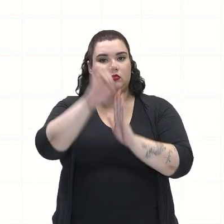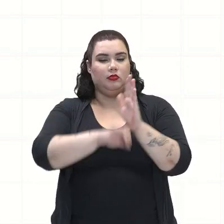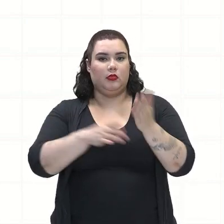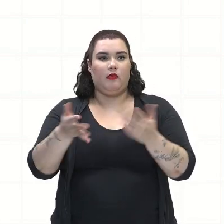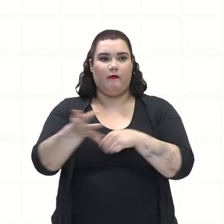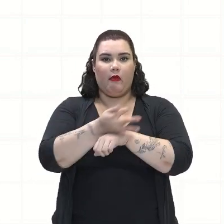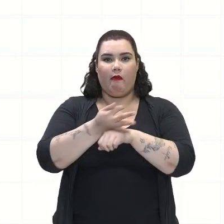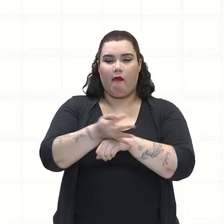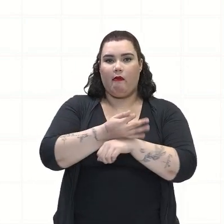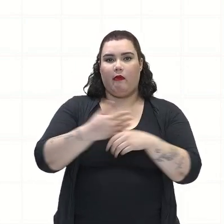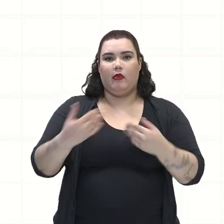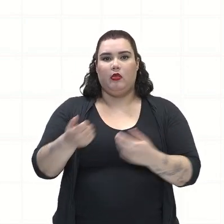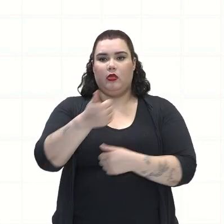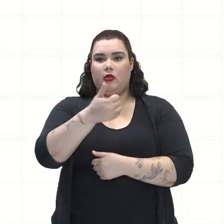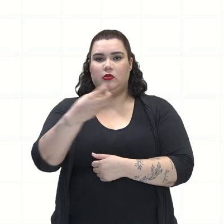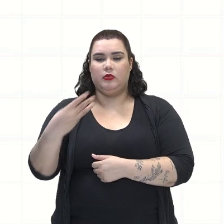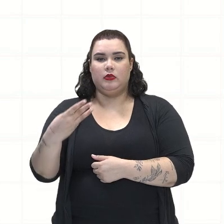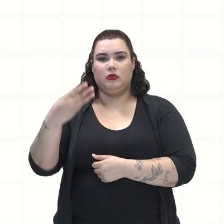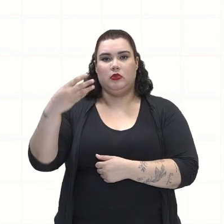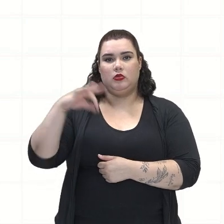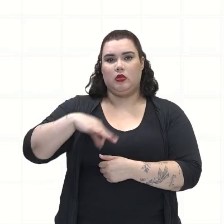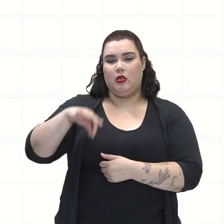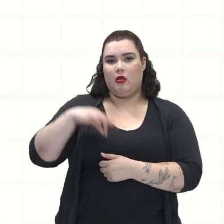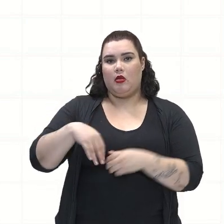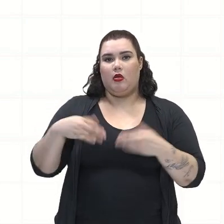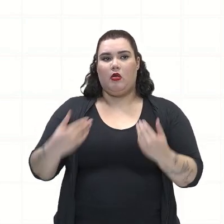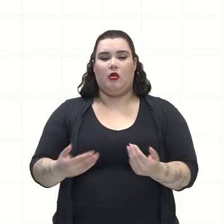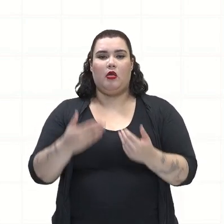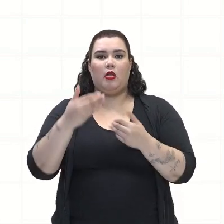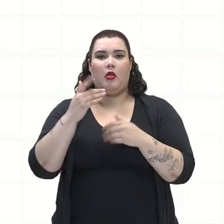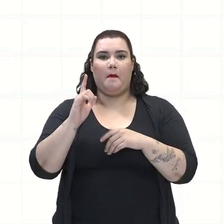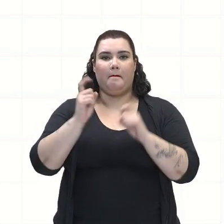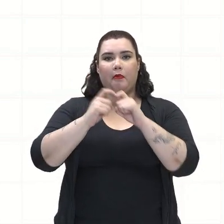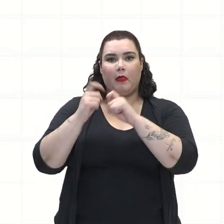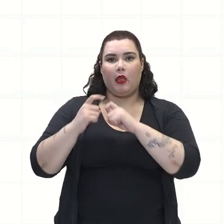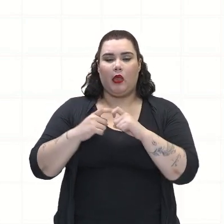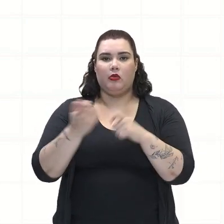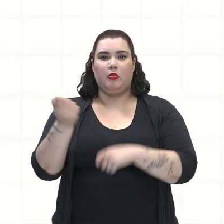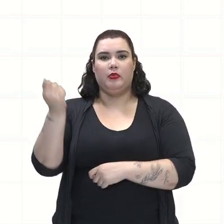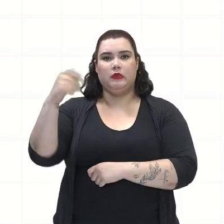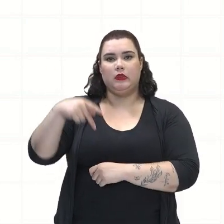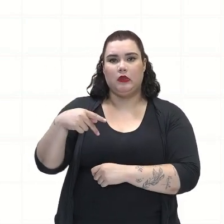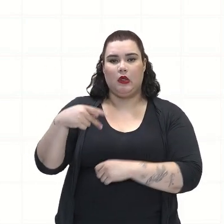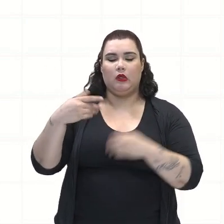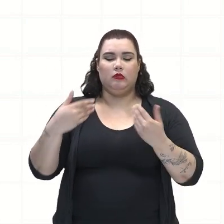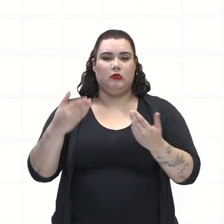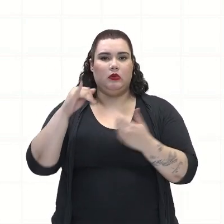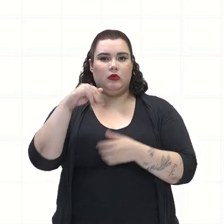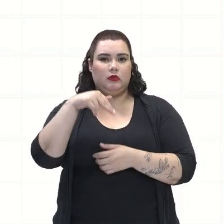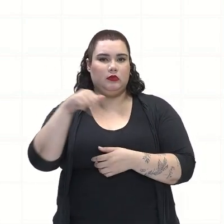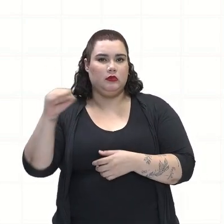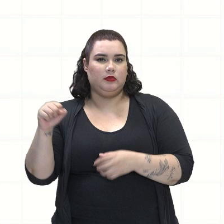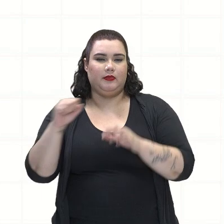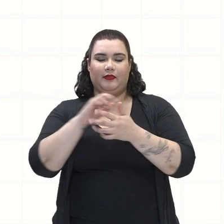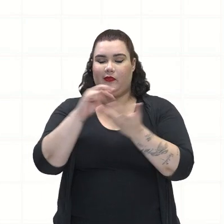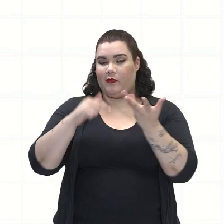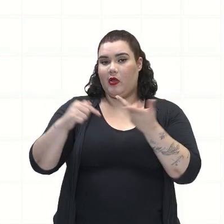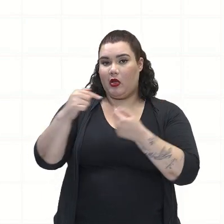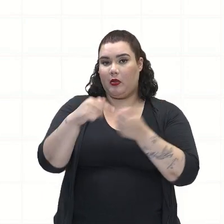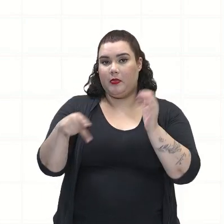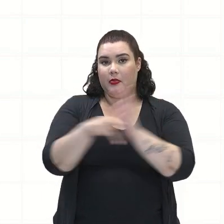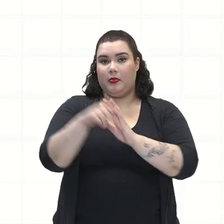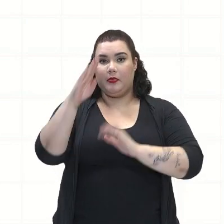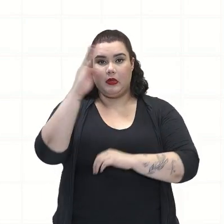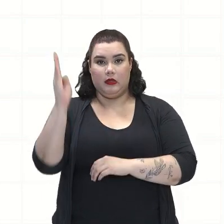Férias, 13º, licença saúde, licença maternidade, aposentadoria, INSS, enfim. É a situação específica do